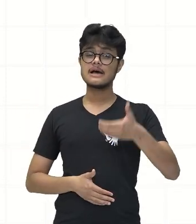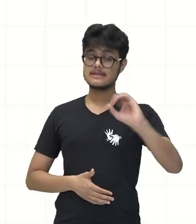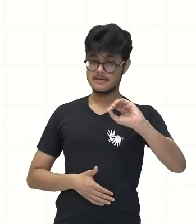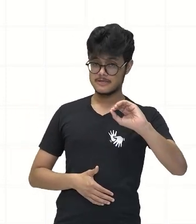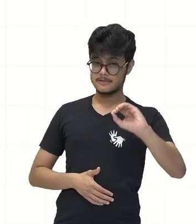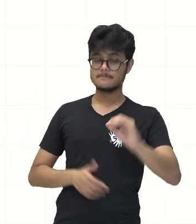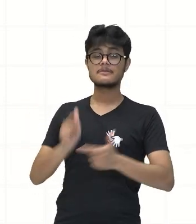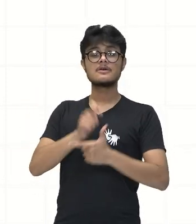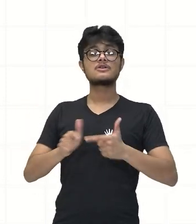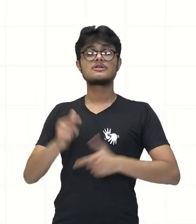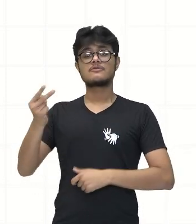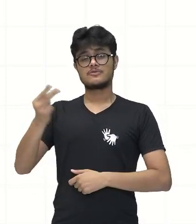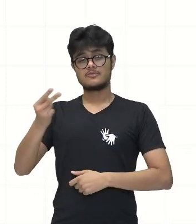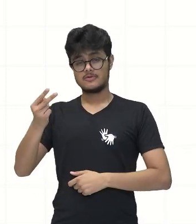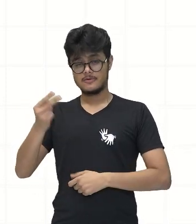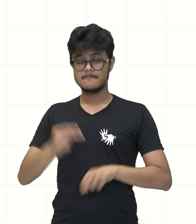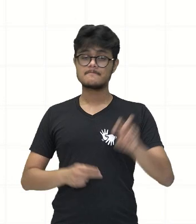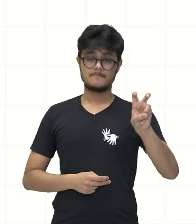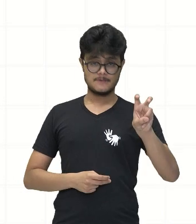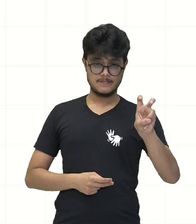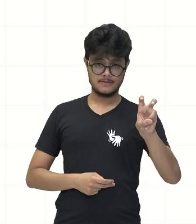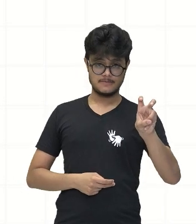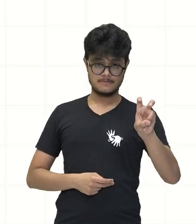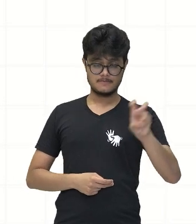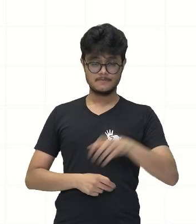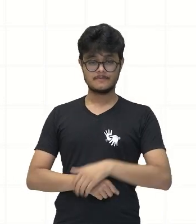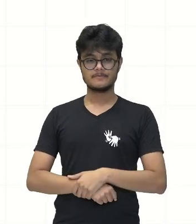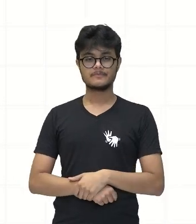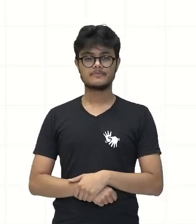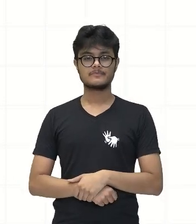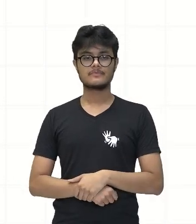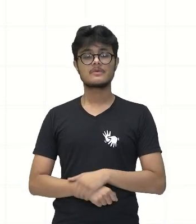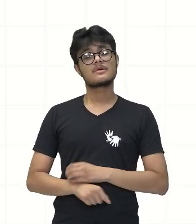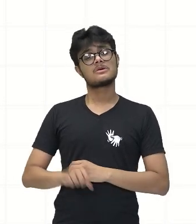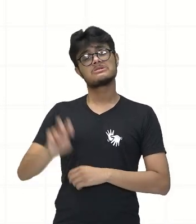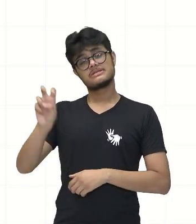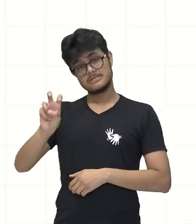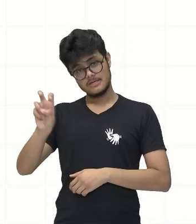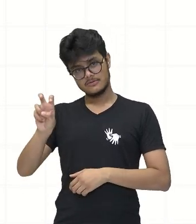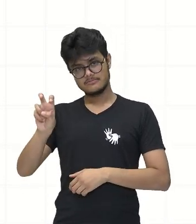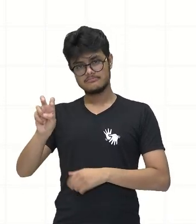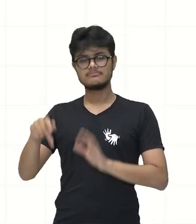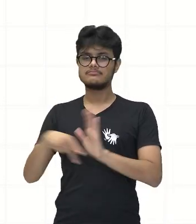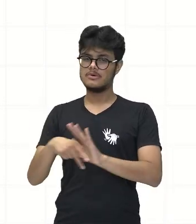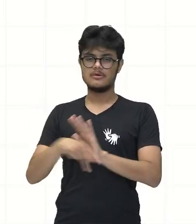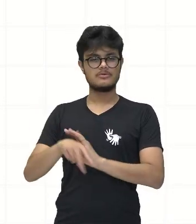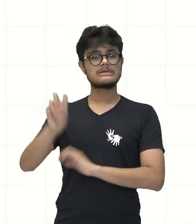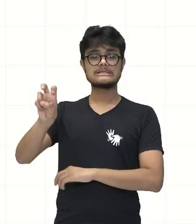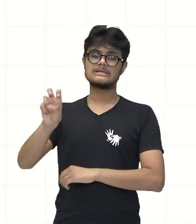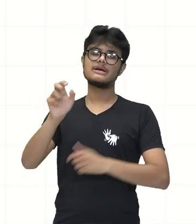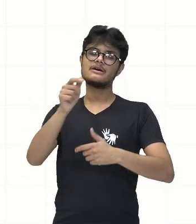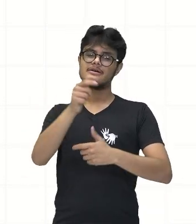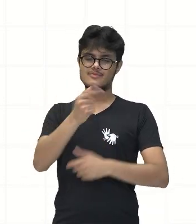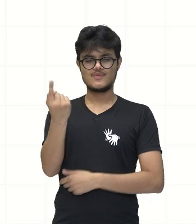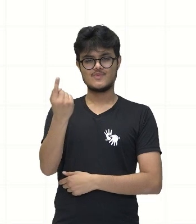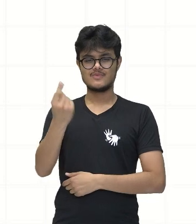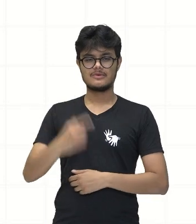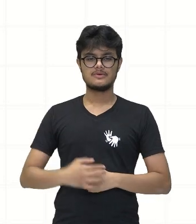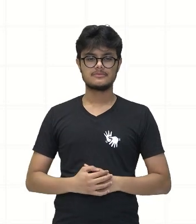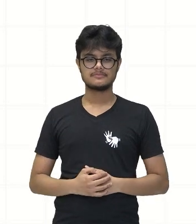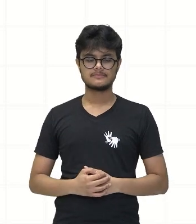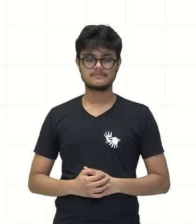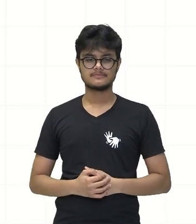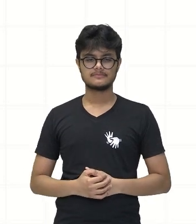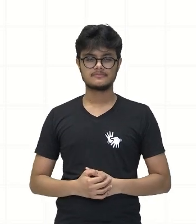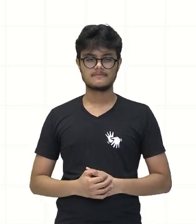10. Por 2 de novo, 5. E por 5 eu não posso. Então, 5 por 5 vai dar 1.